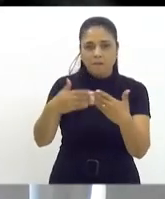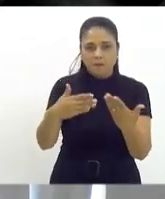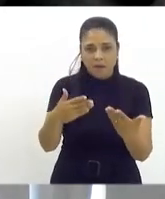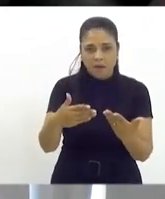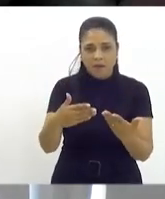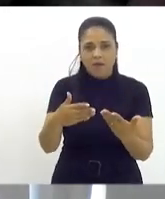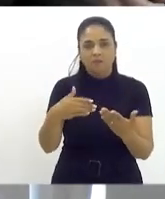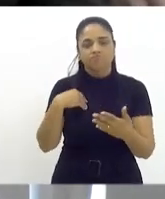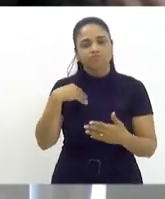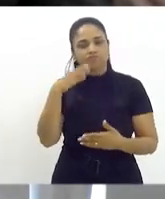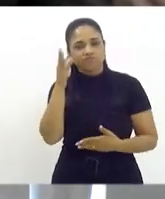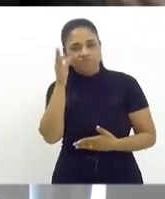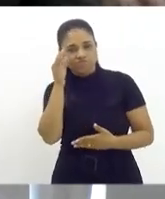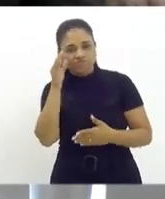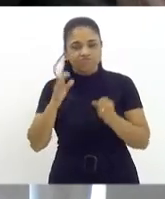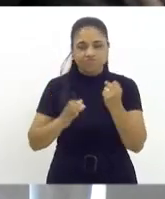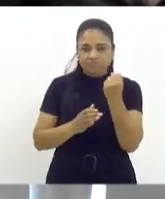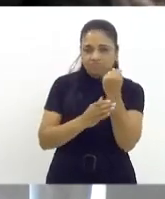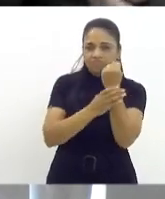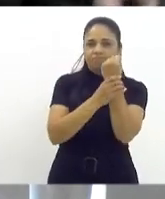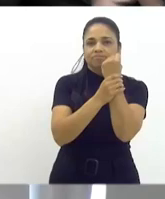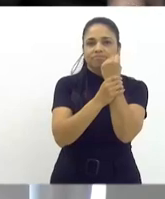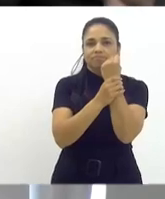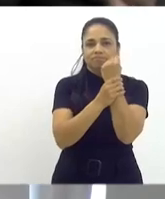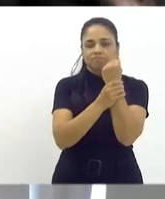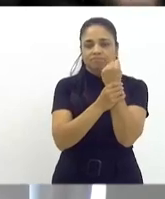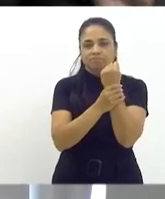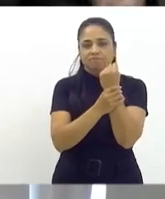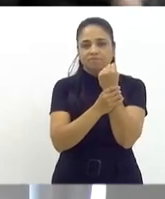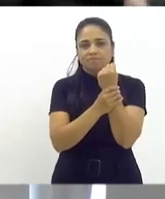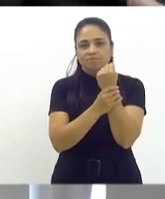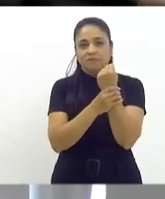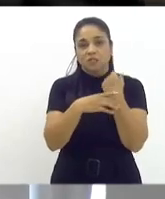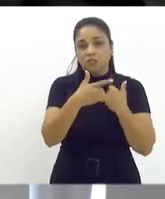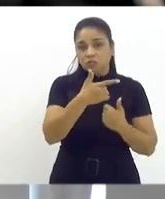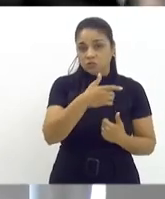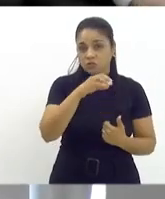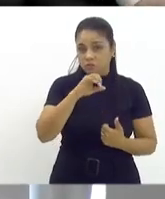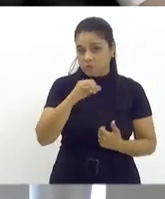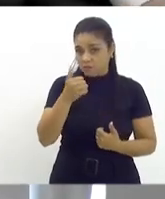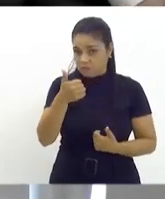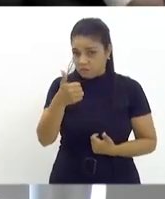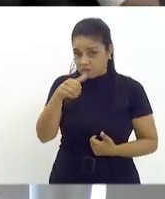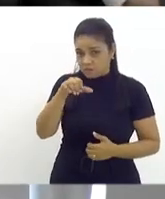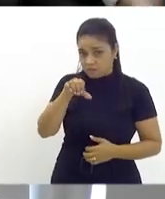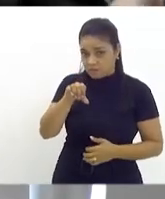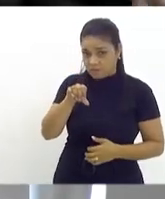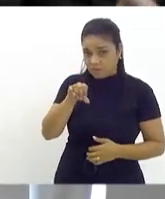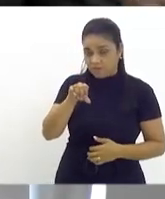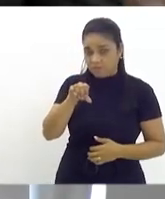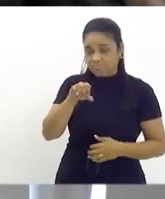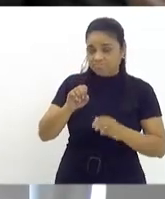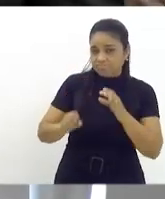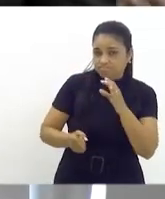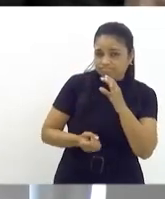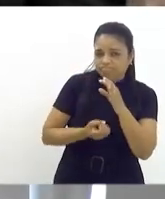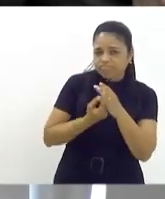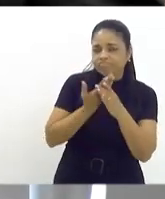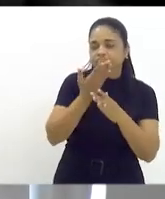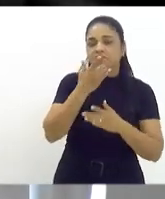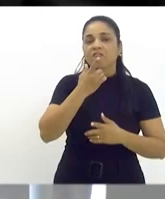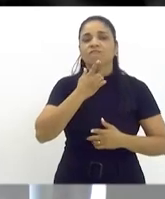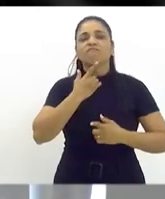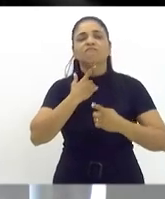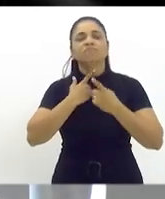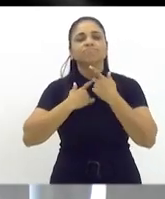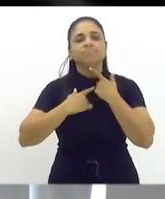YouTube inobservâncias de garantias nós em 2019 nasceu a nossa vontade de estudar